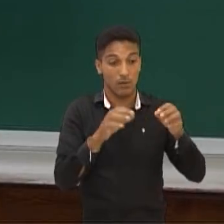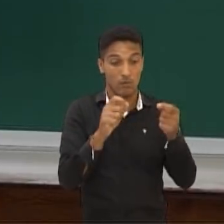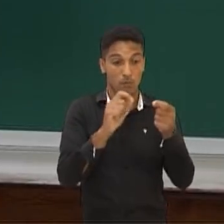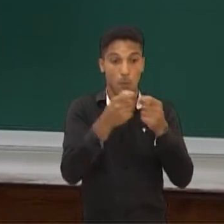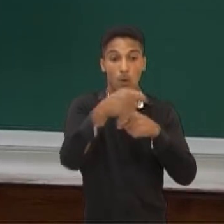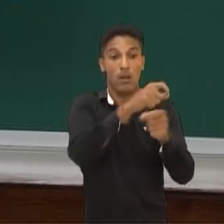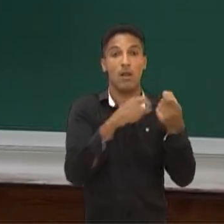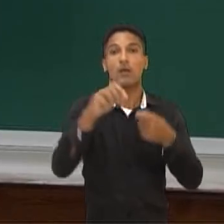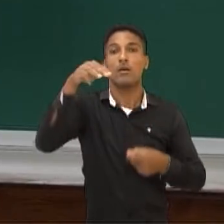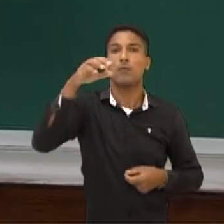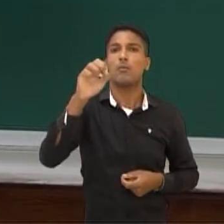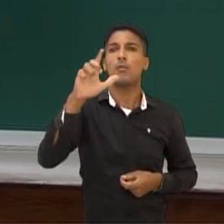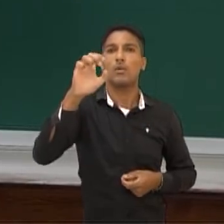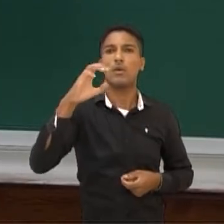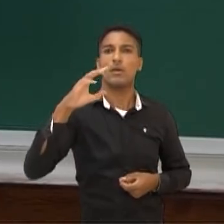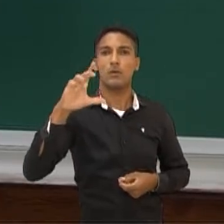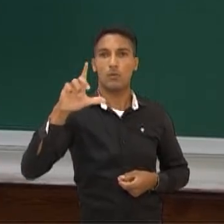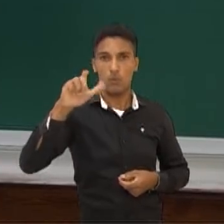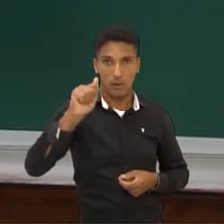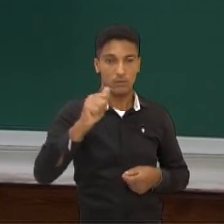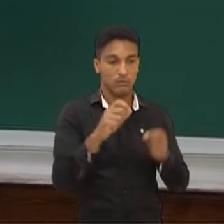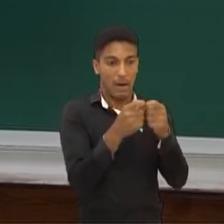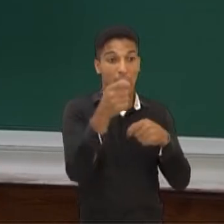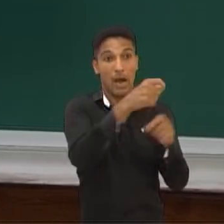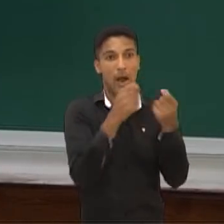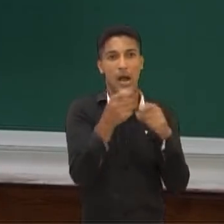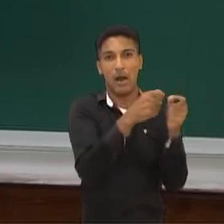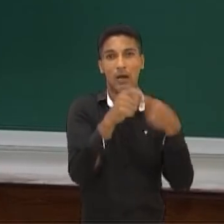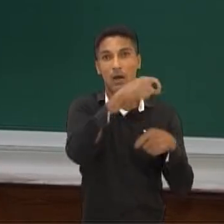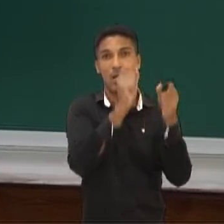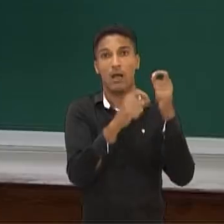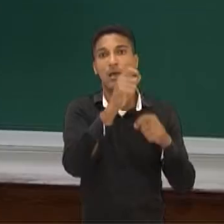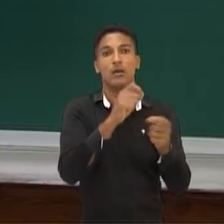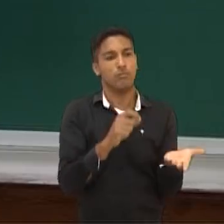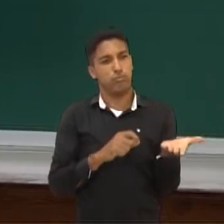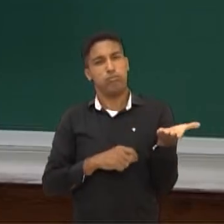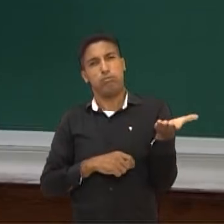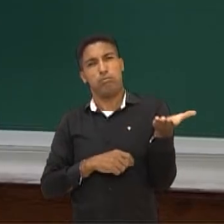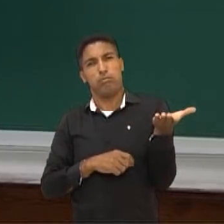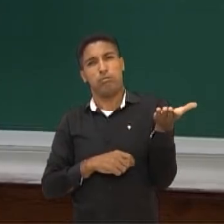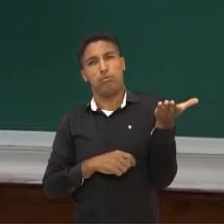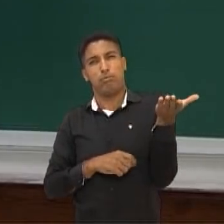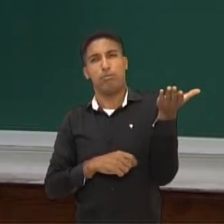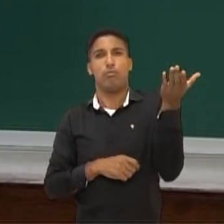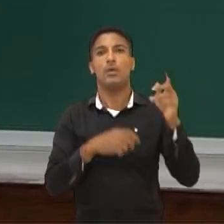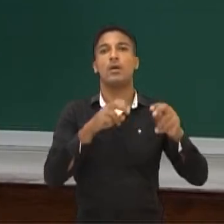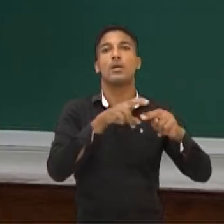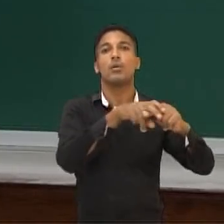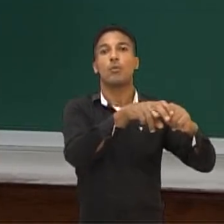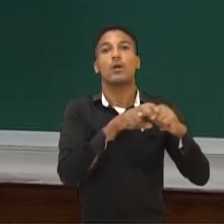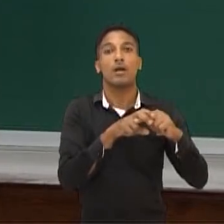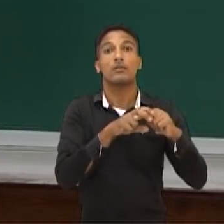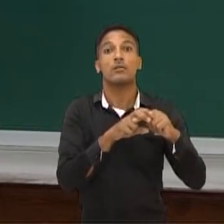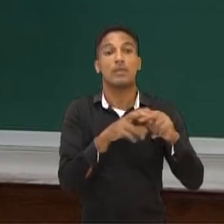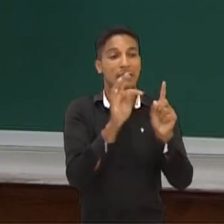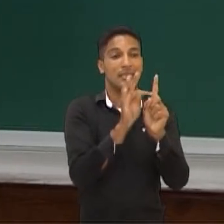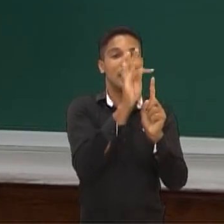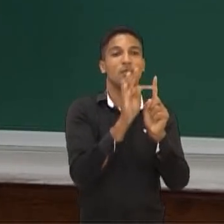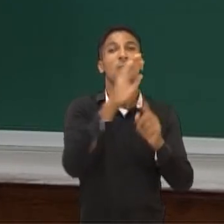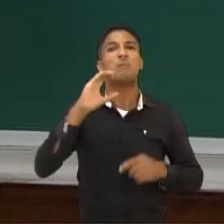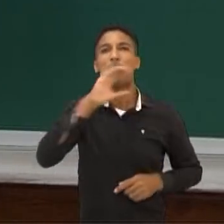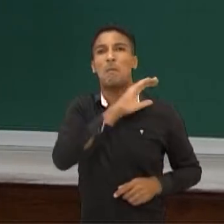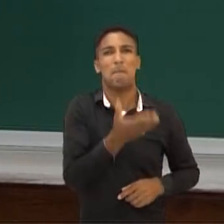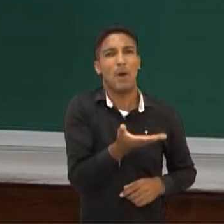Quanto maior a temperatura, mais agitadas estarão as moléculas que compõem esse corpo. Por exemplo, dá uma olhadinha aqui,